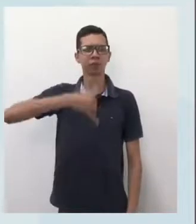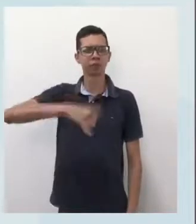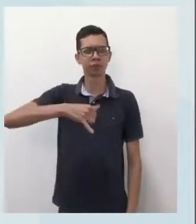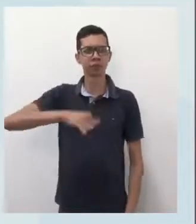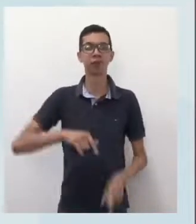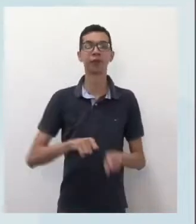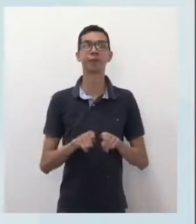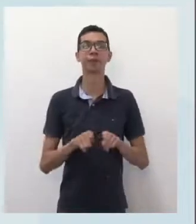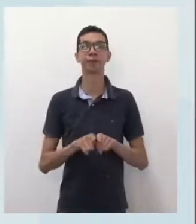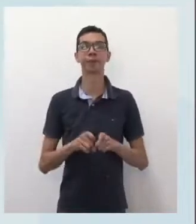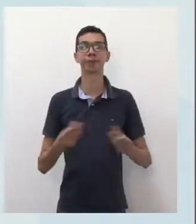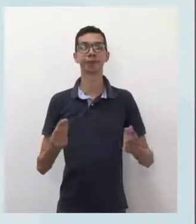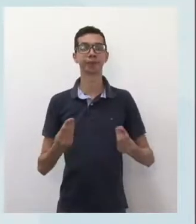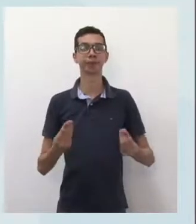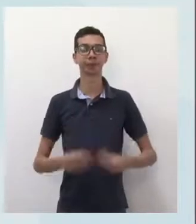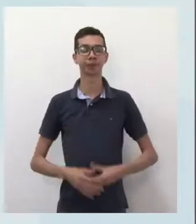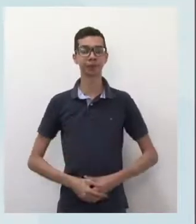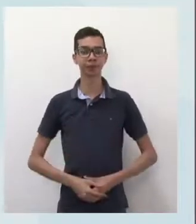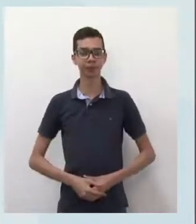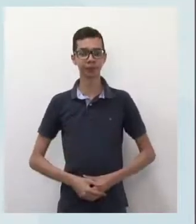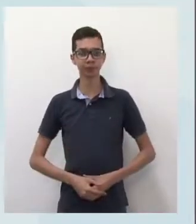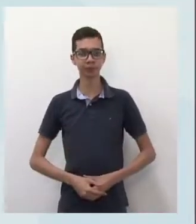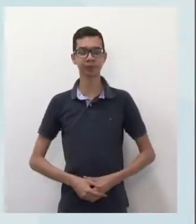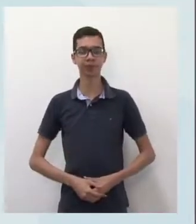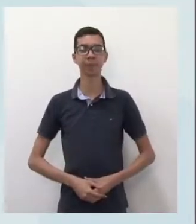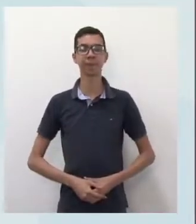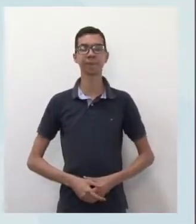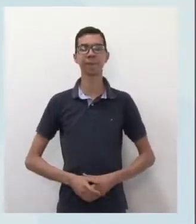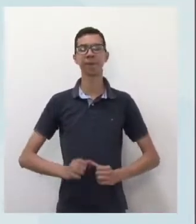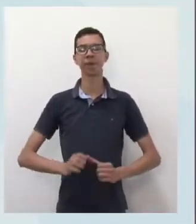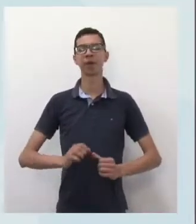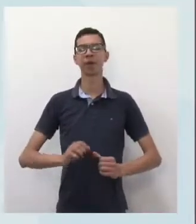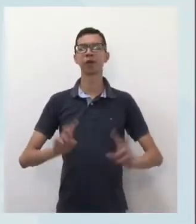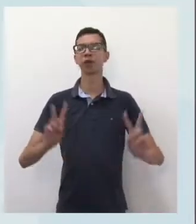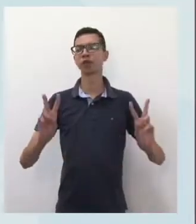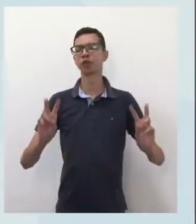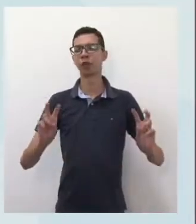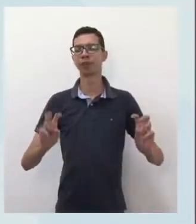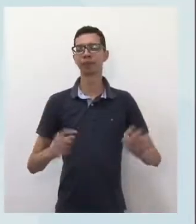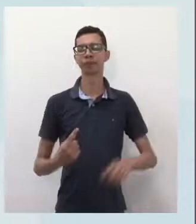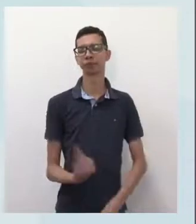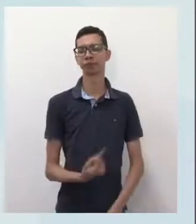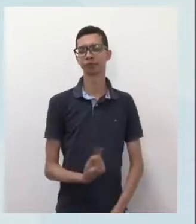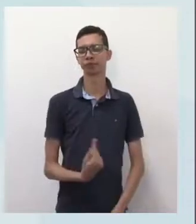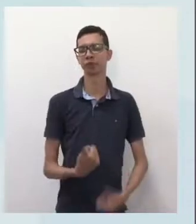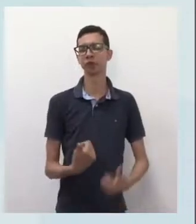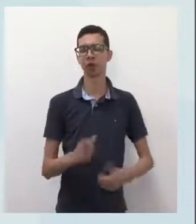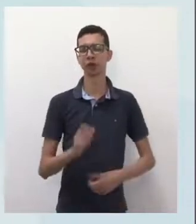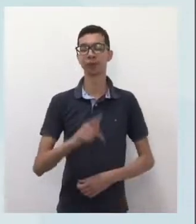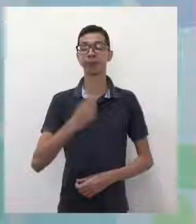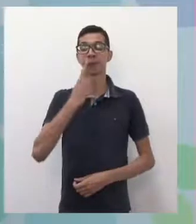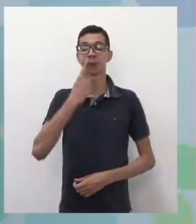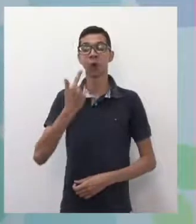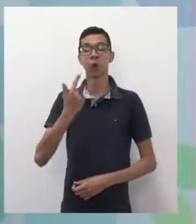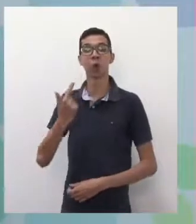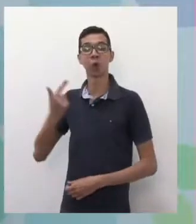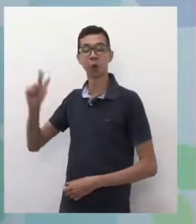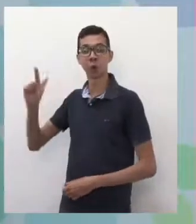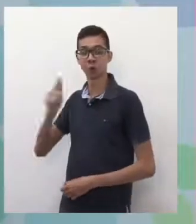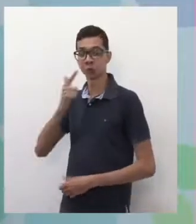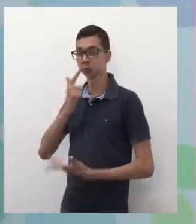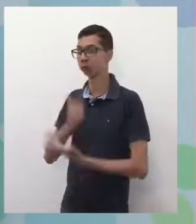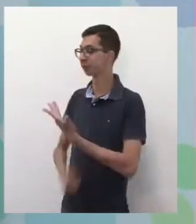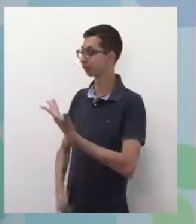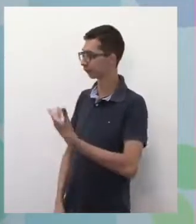capacidade da máquina de lavar, enfim. Legal. Já esse aqui, eu descolei aqui de